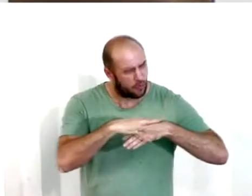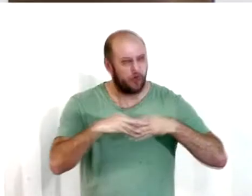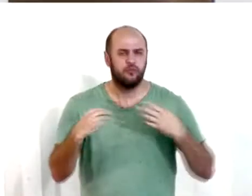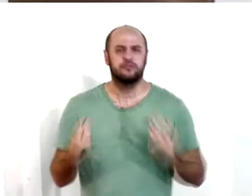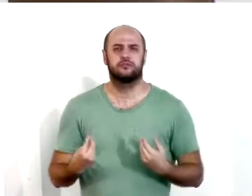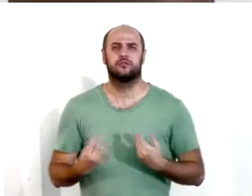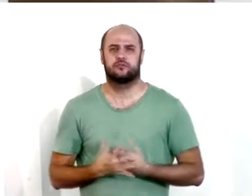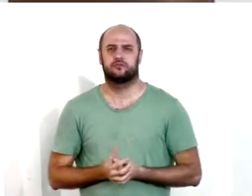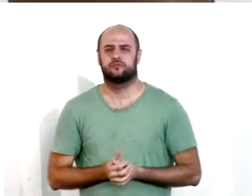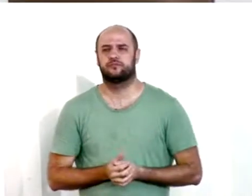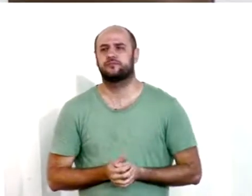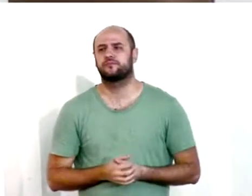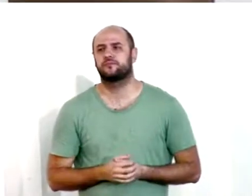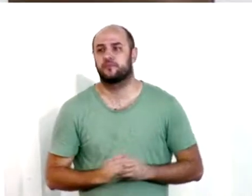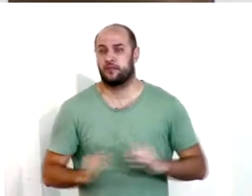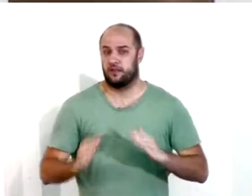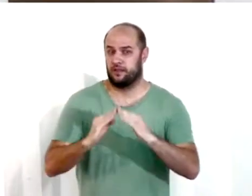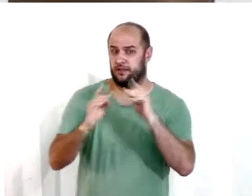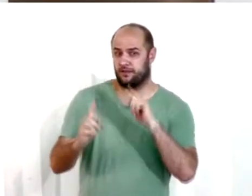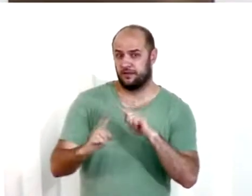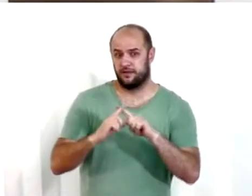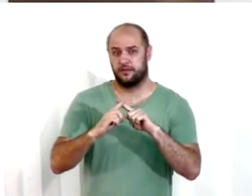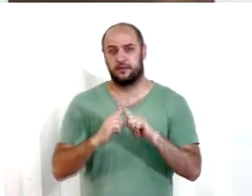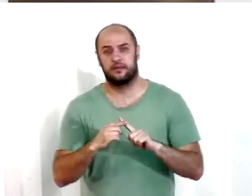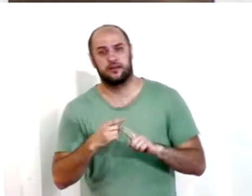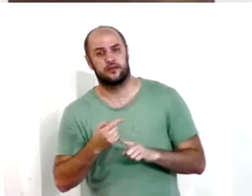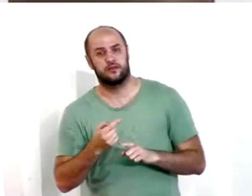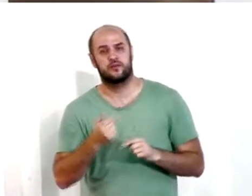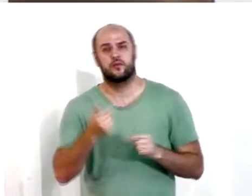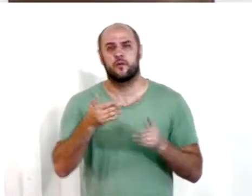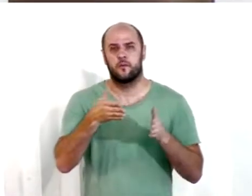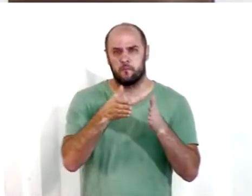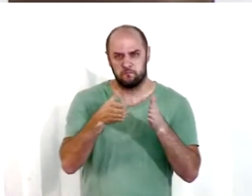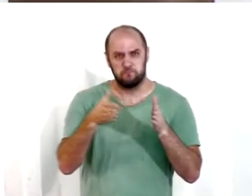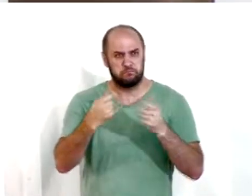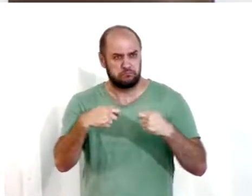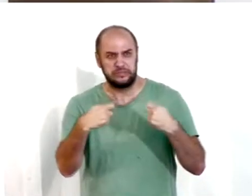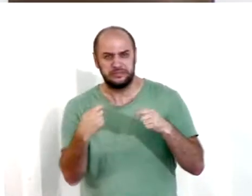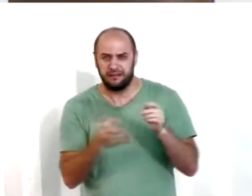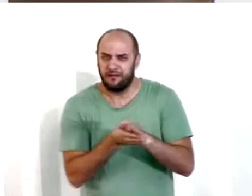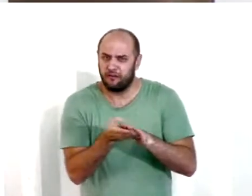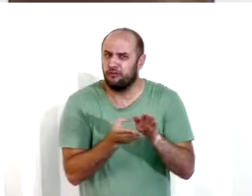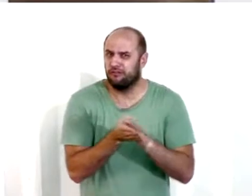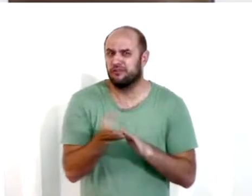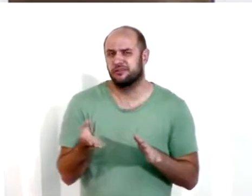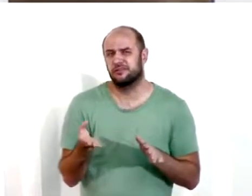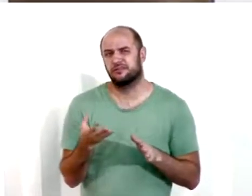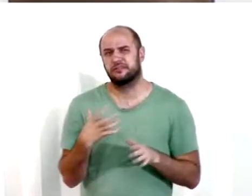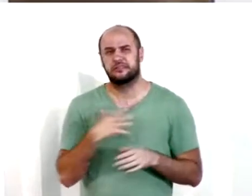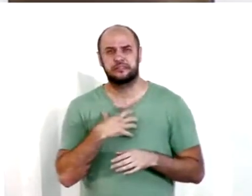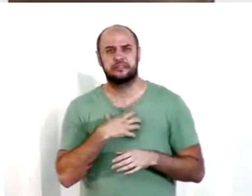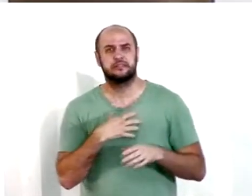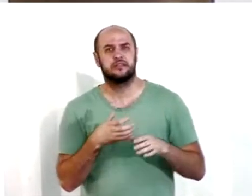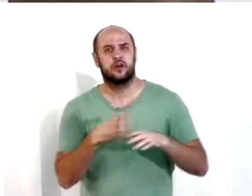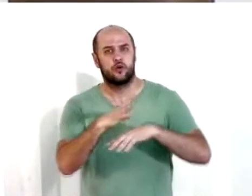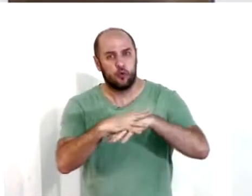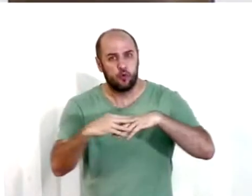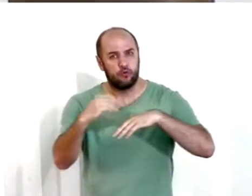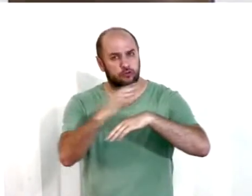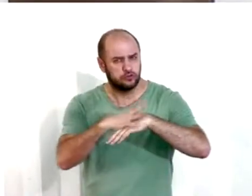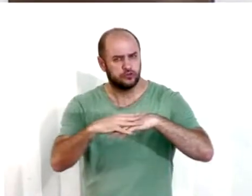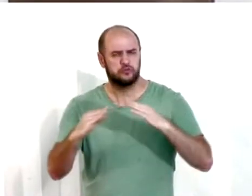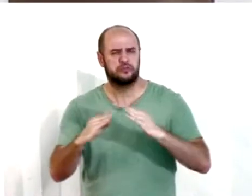como ele estava. E a igreja que estava preocupada, precisava receber consolo. E o consolo dele é fazer com que a